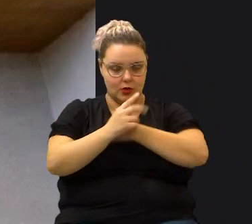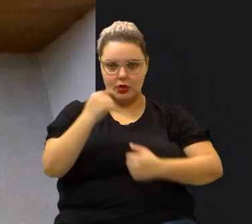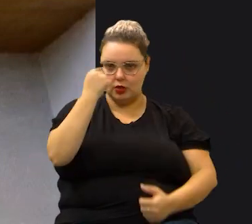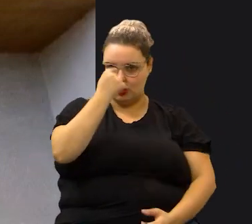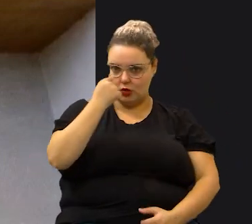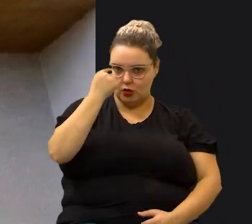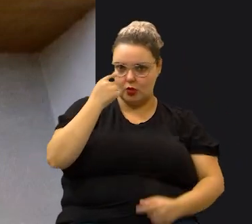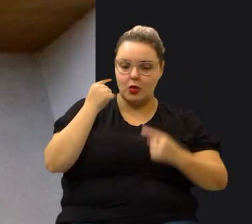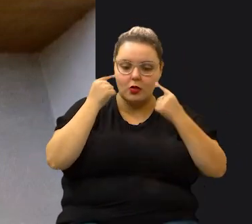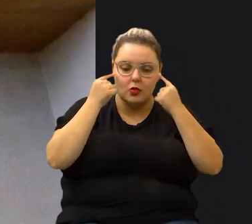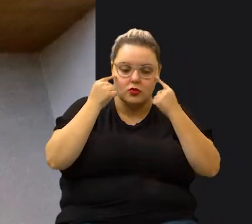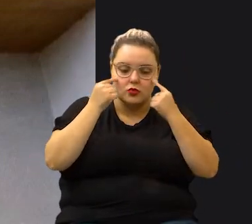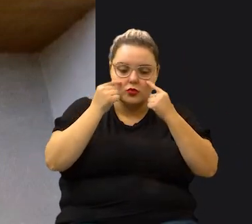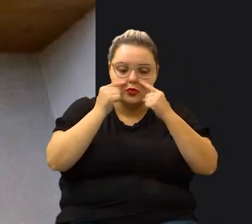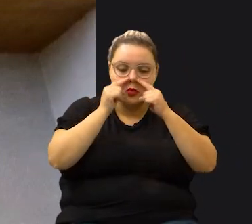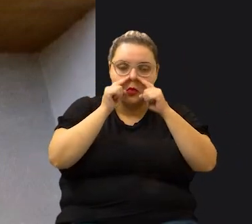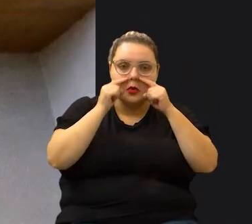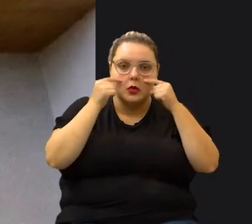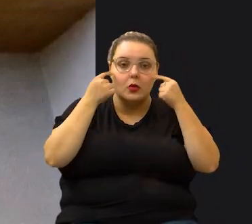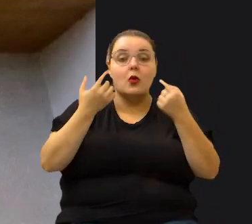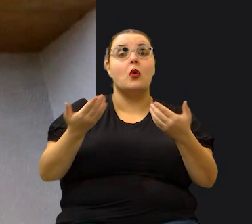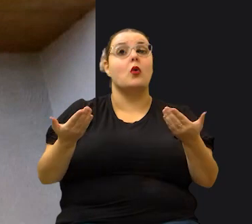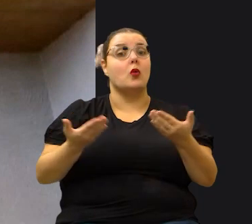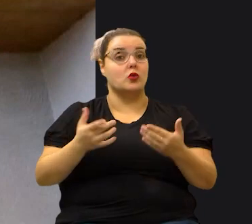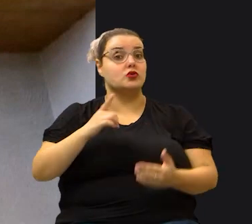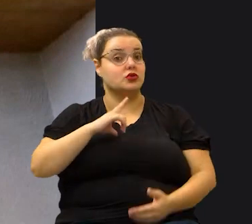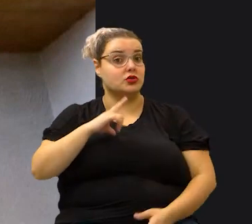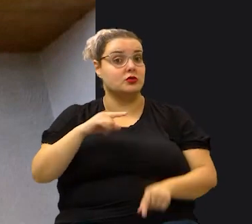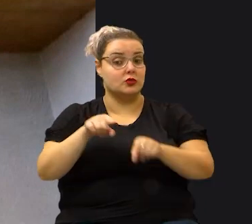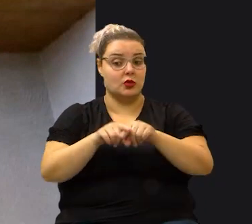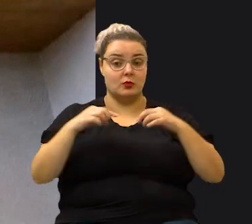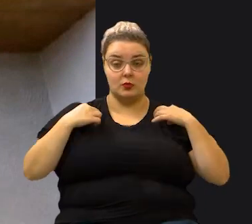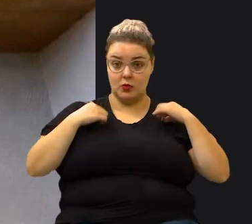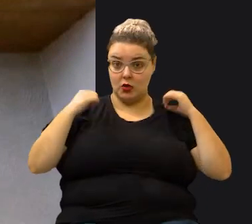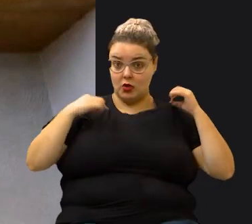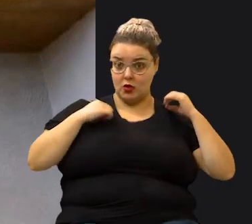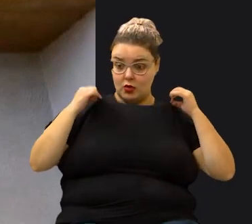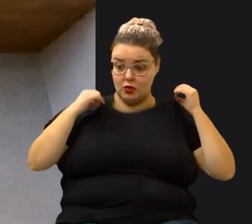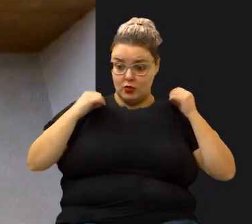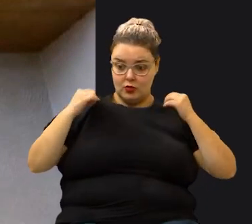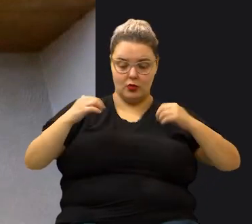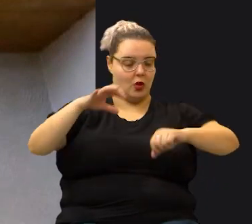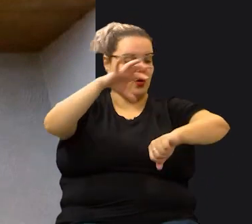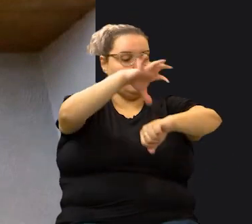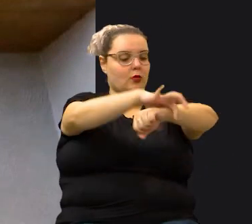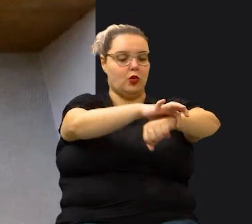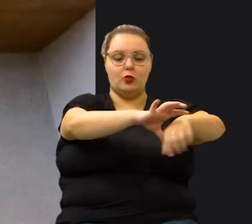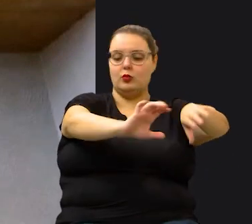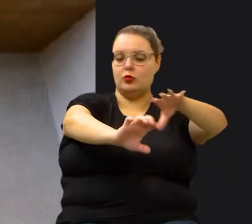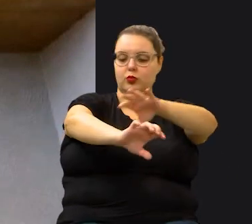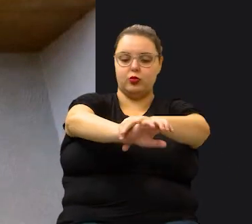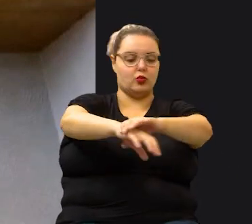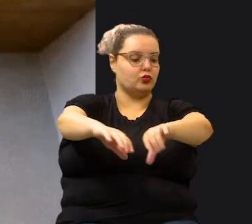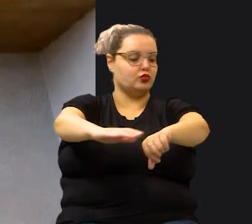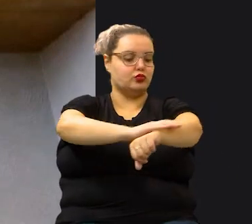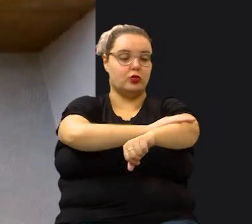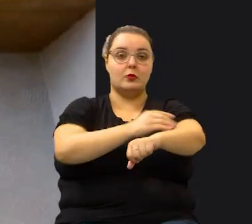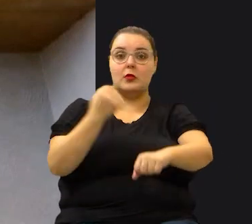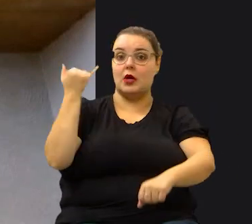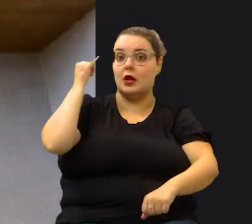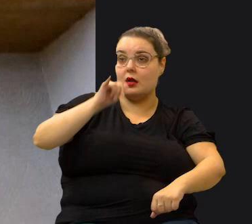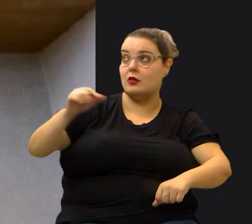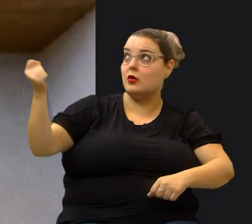os olhos e a região ao redor dos olhos. Hoje nós temos, inclusive, roupas de proteção que já tem no próprio tecido